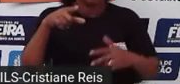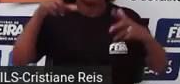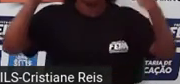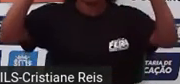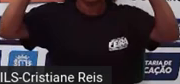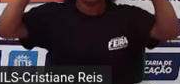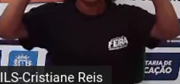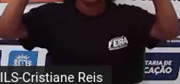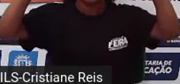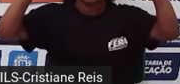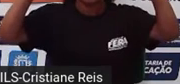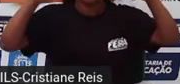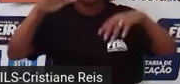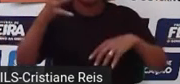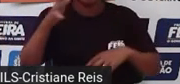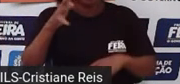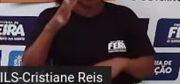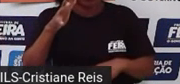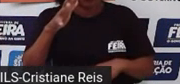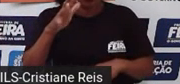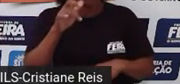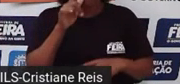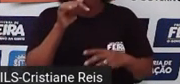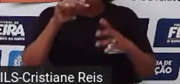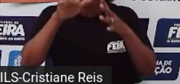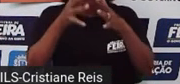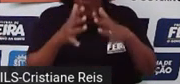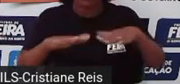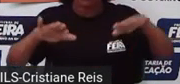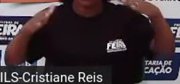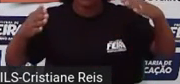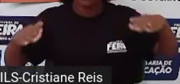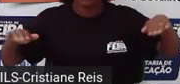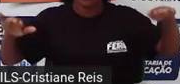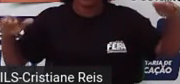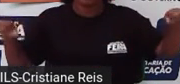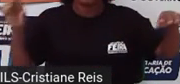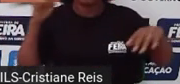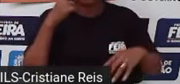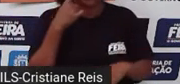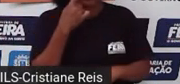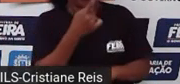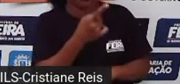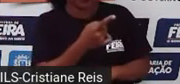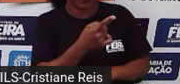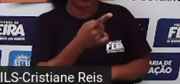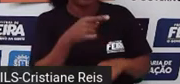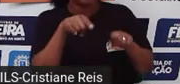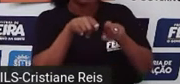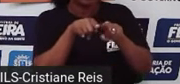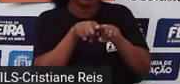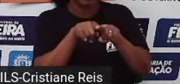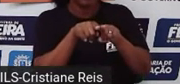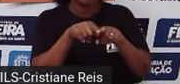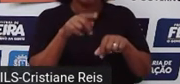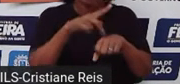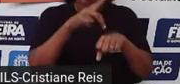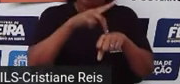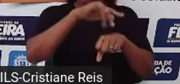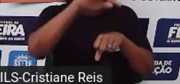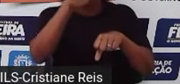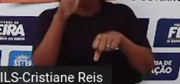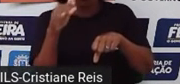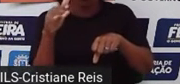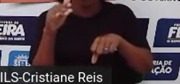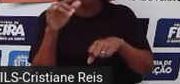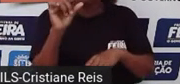próximas na é do Oceano e vocês também viram lá no mapa né é outlet que aqui também é um pouquinho alto aqui né escrita nós muito para dar